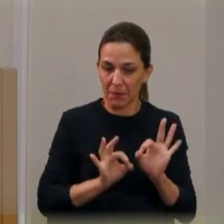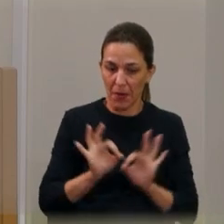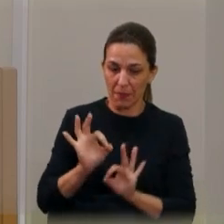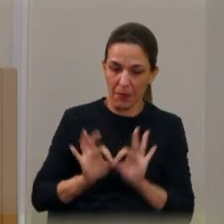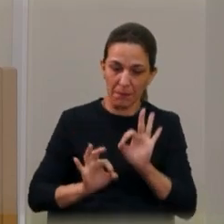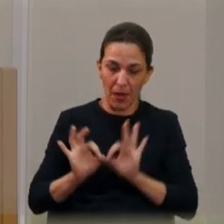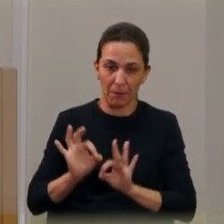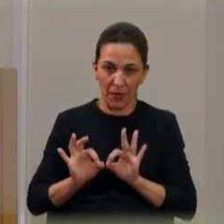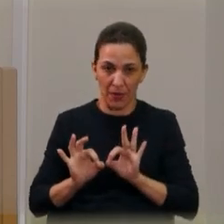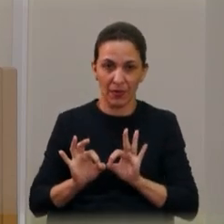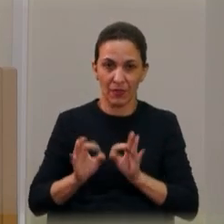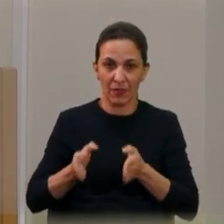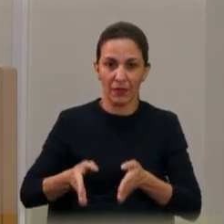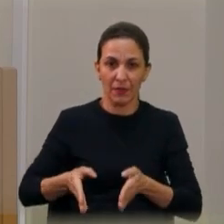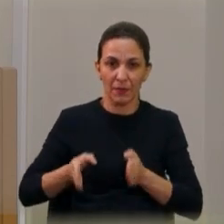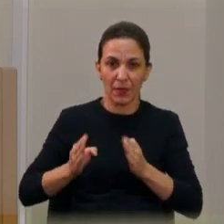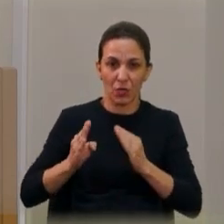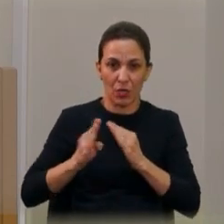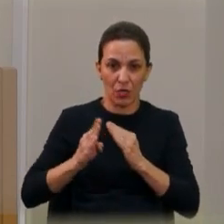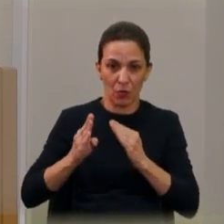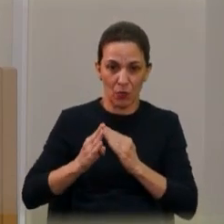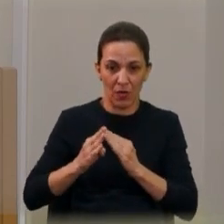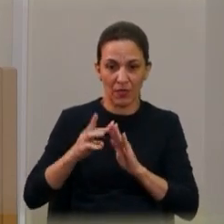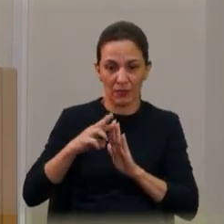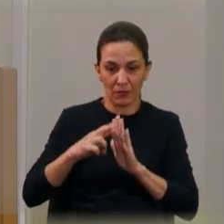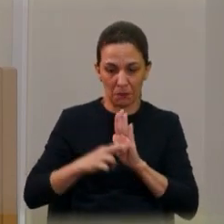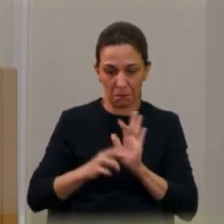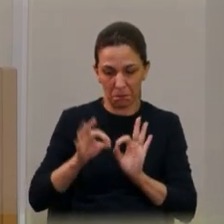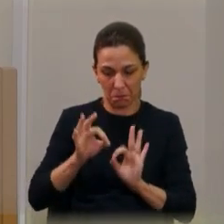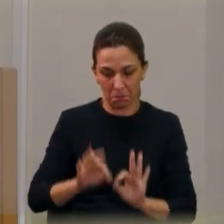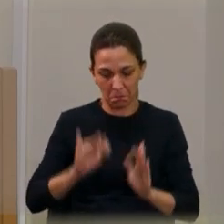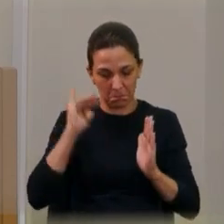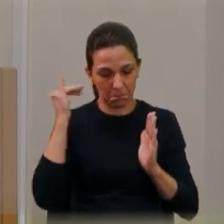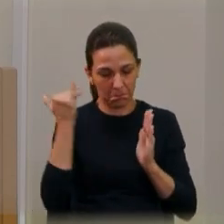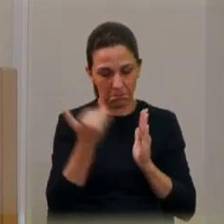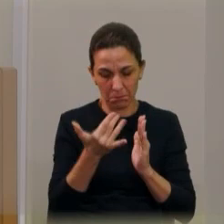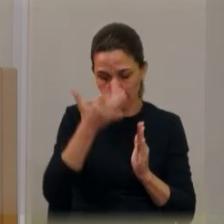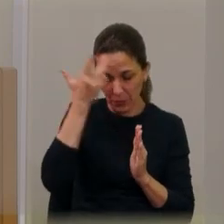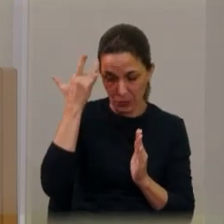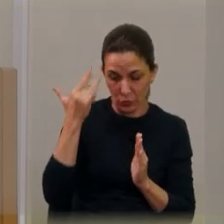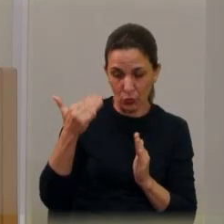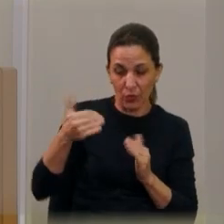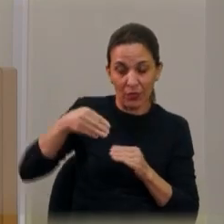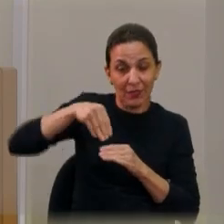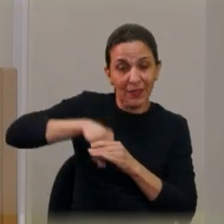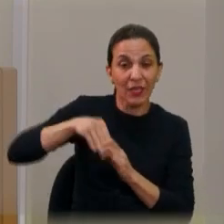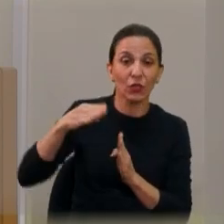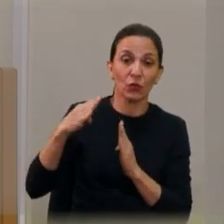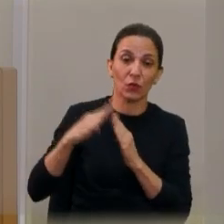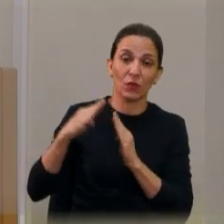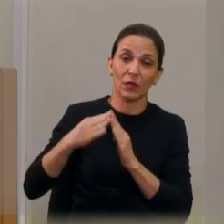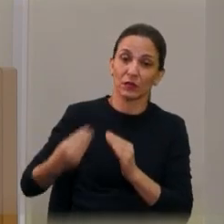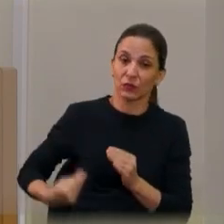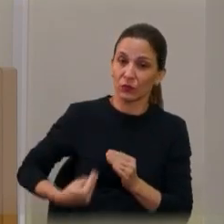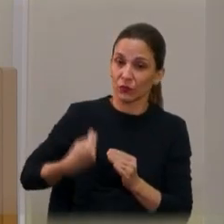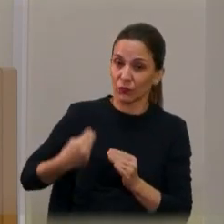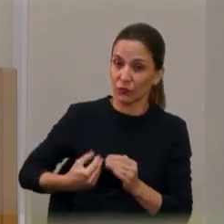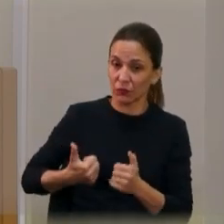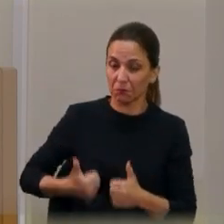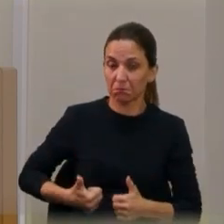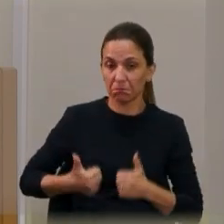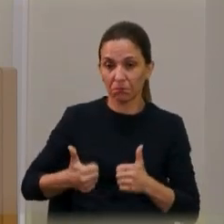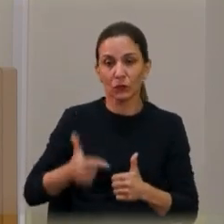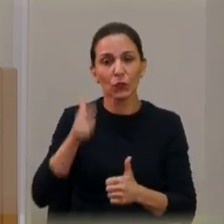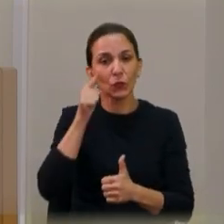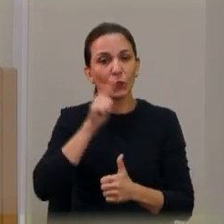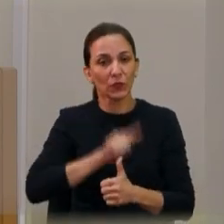receber esses Imóveis e regularizá-los as pessoas que ali estão então é muito positivo é mais um